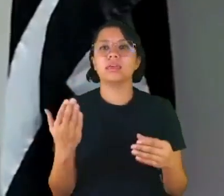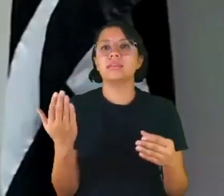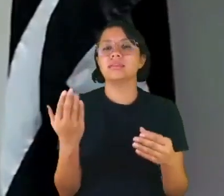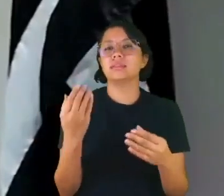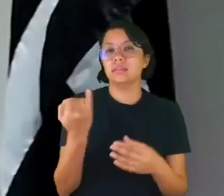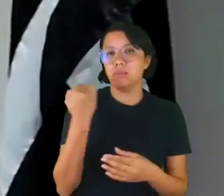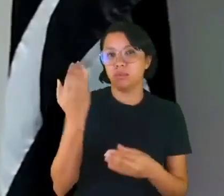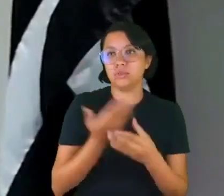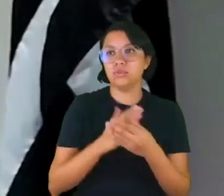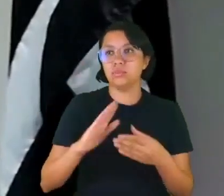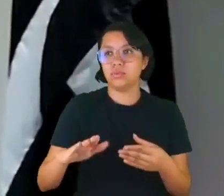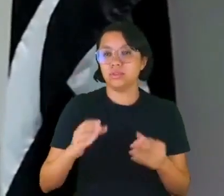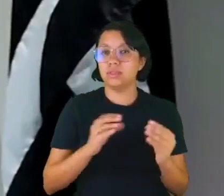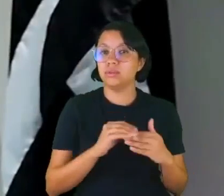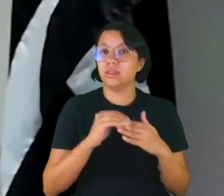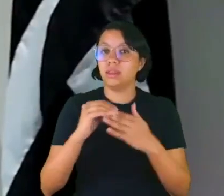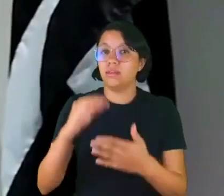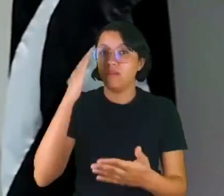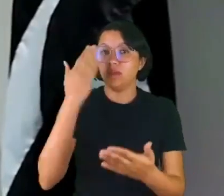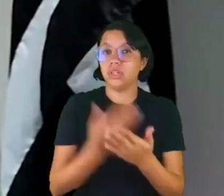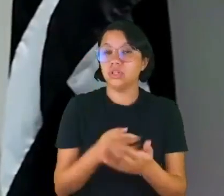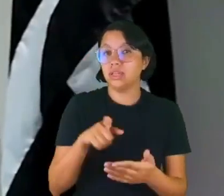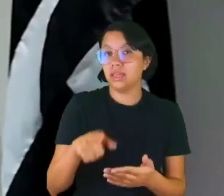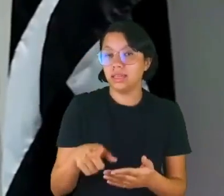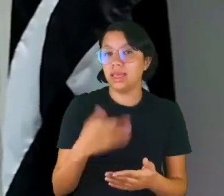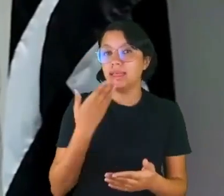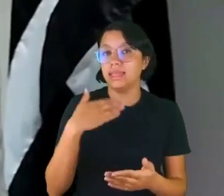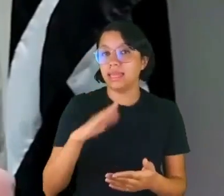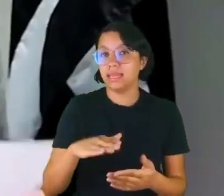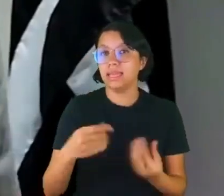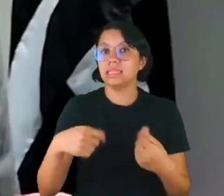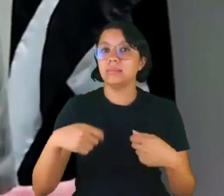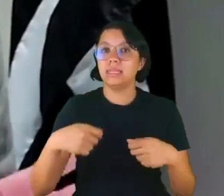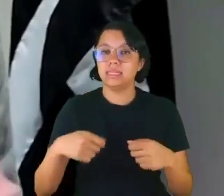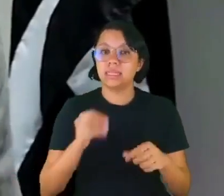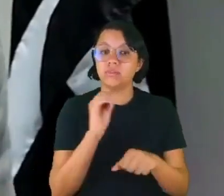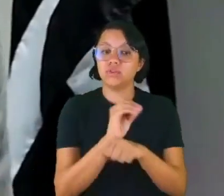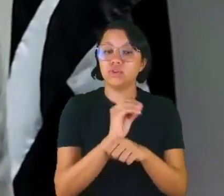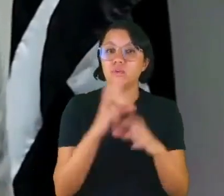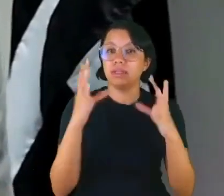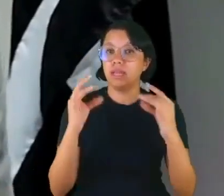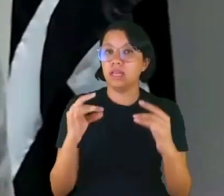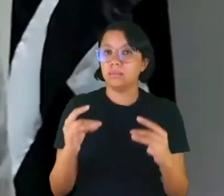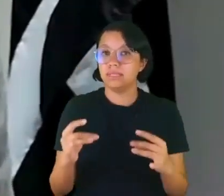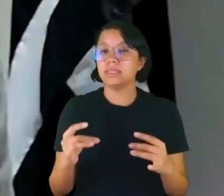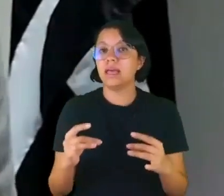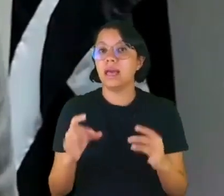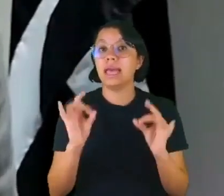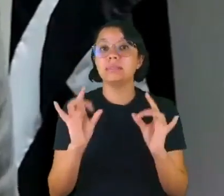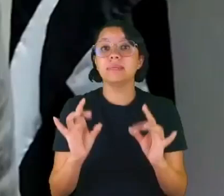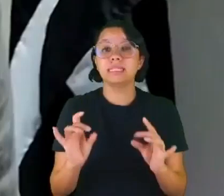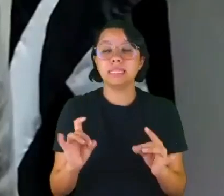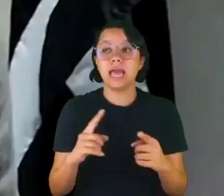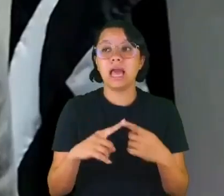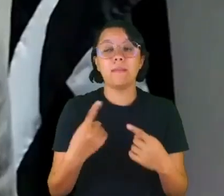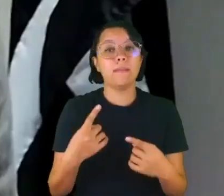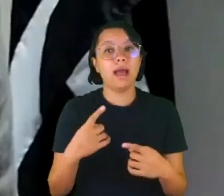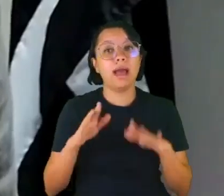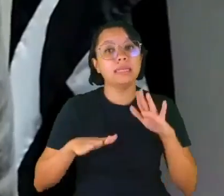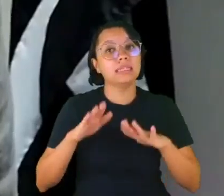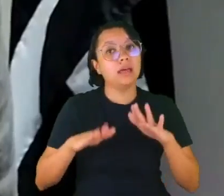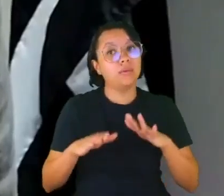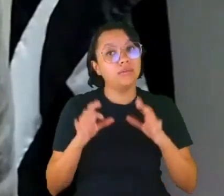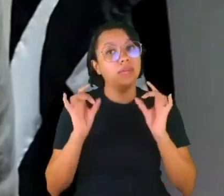e que talvez aqueles cuidados especiais não estivessem sendo observados. E depois a quarta turma, na mesma